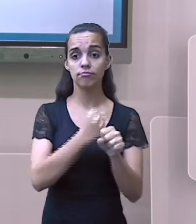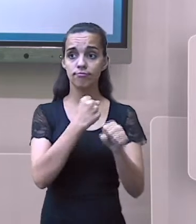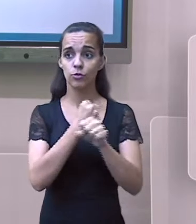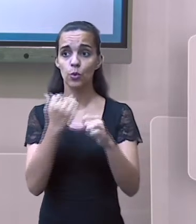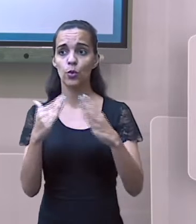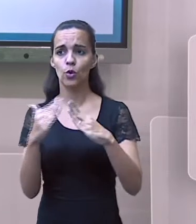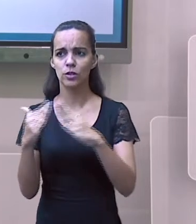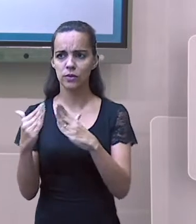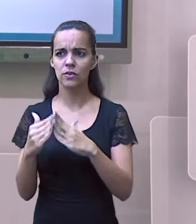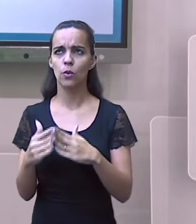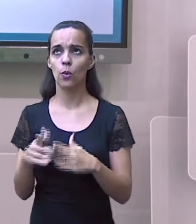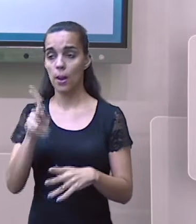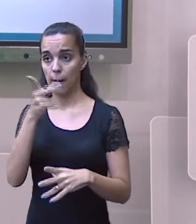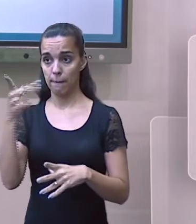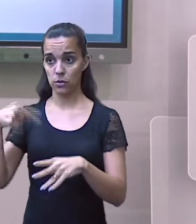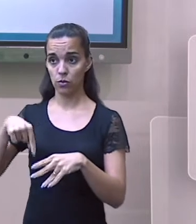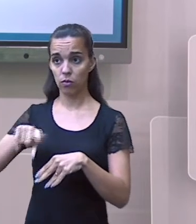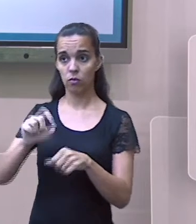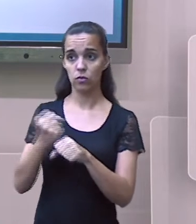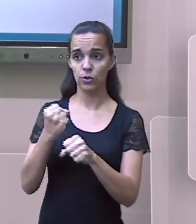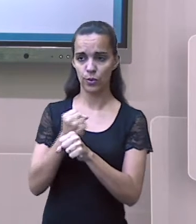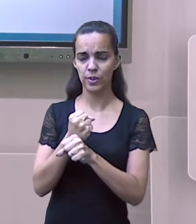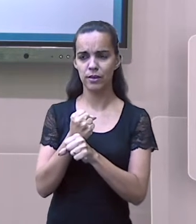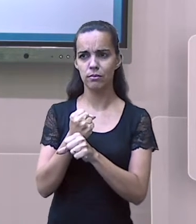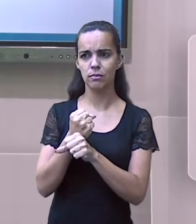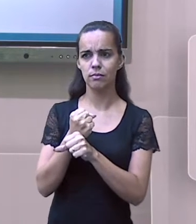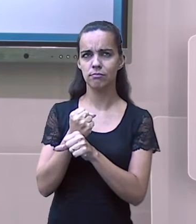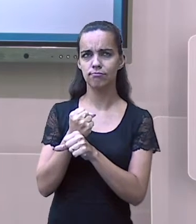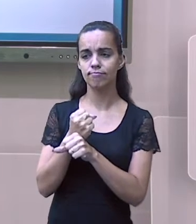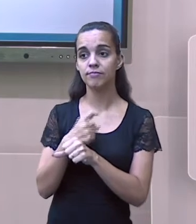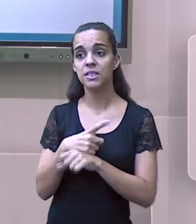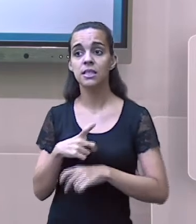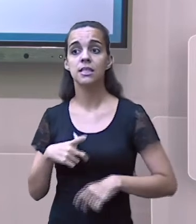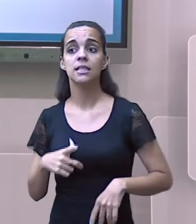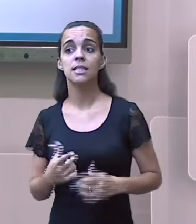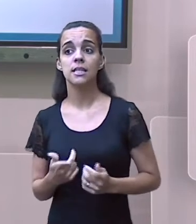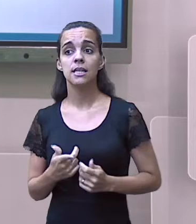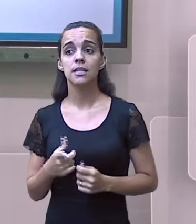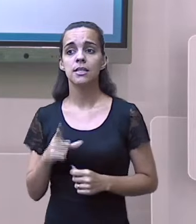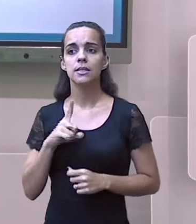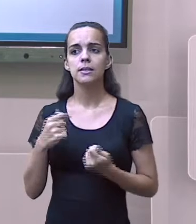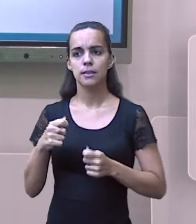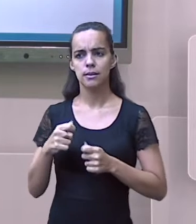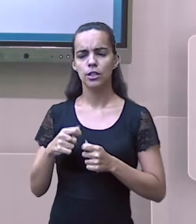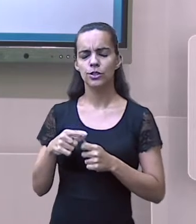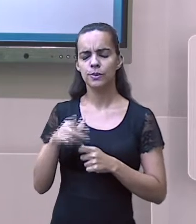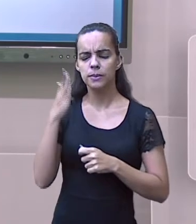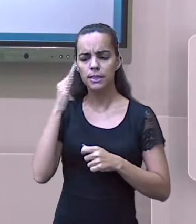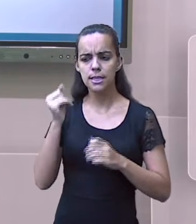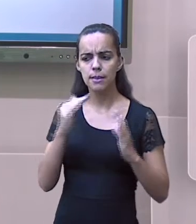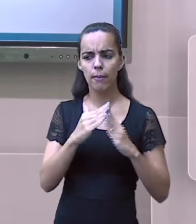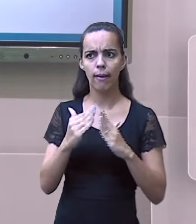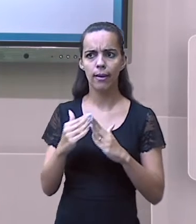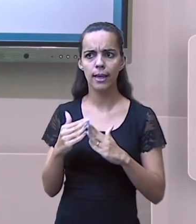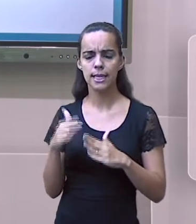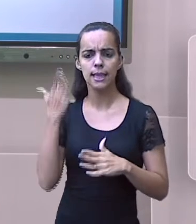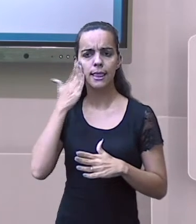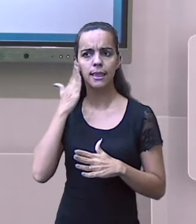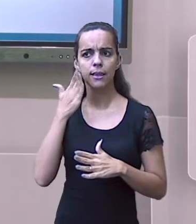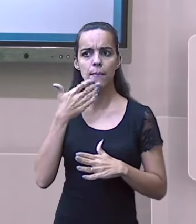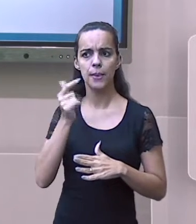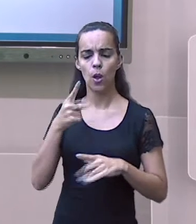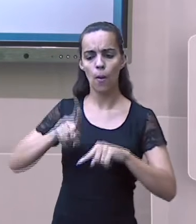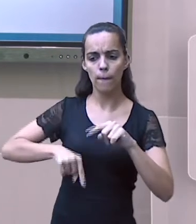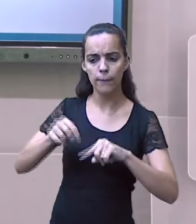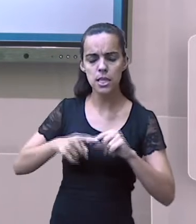que um construtor civil ele vai construir uma casa sem entender das propriedades de cada